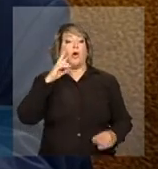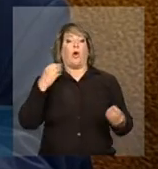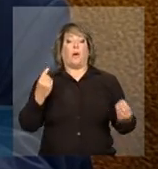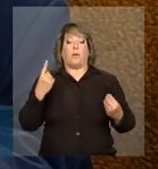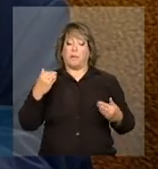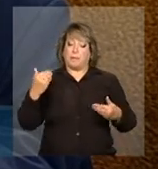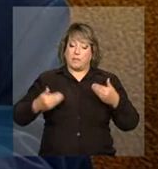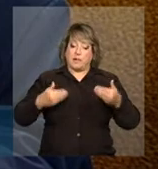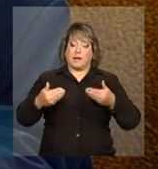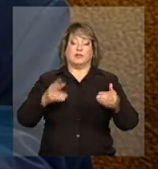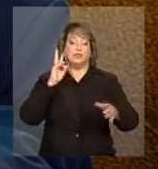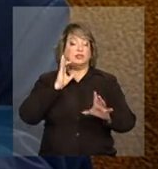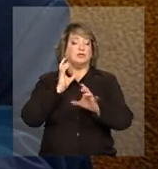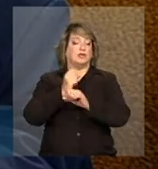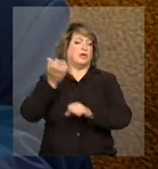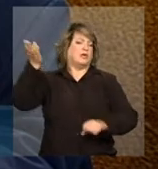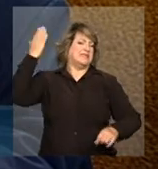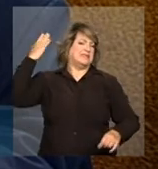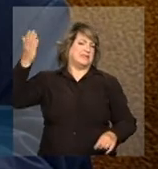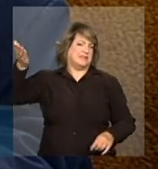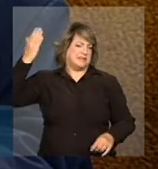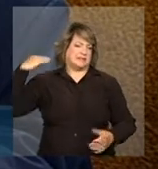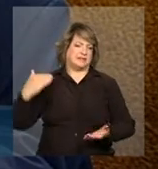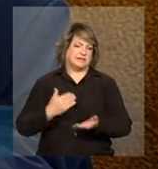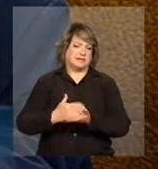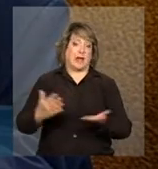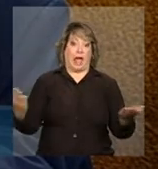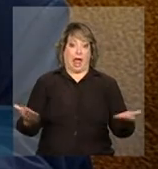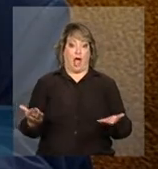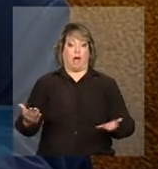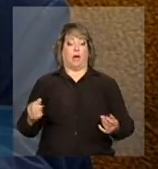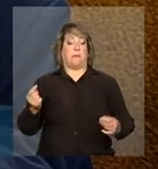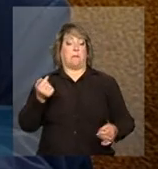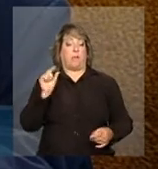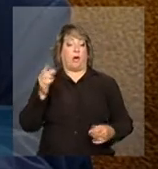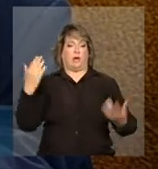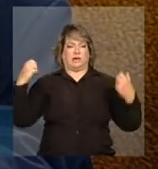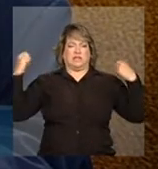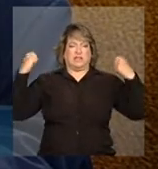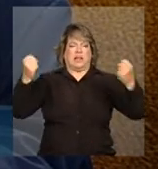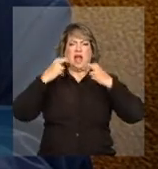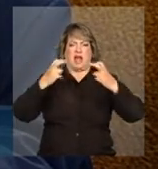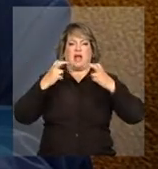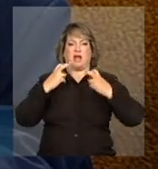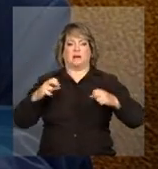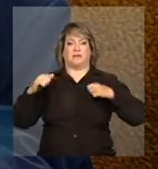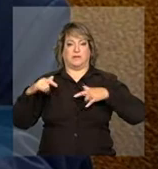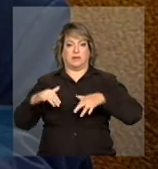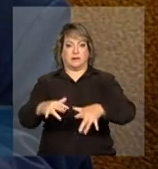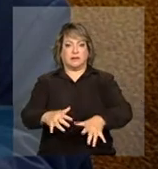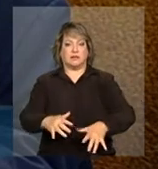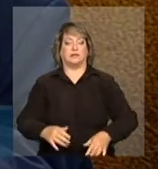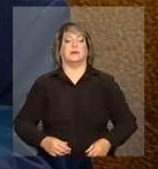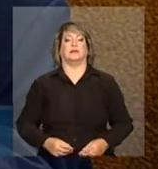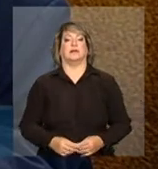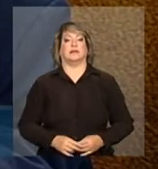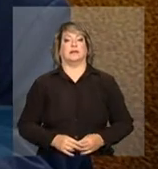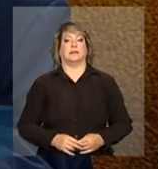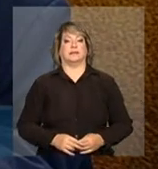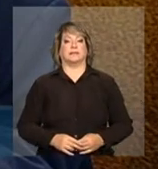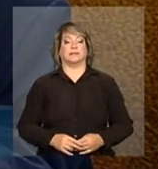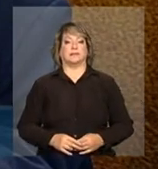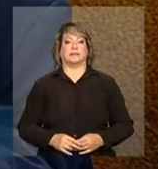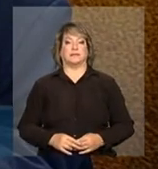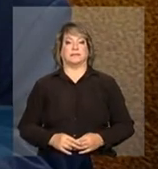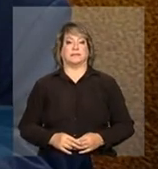processo histórico que começou lá atrás, que teve agora uma forte recado, digamos assim, das ruas,